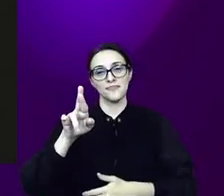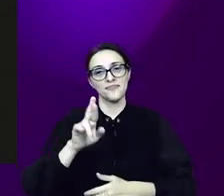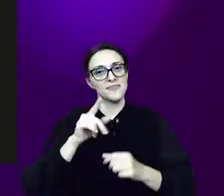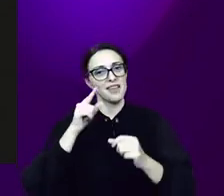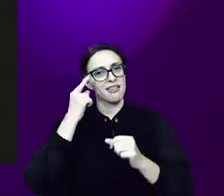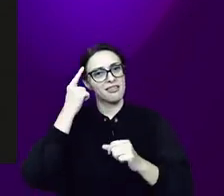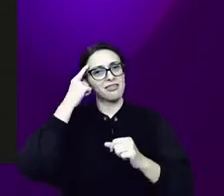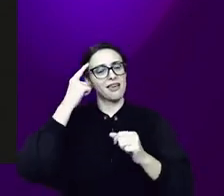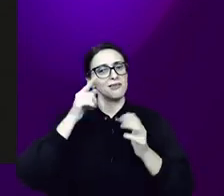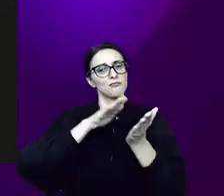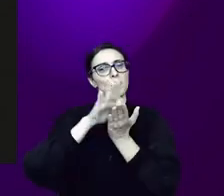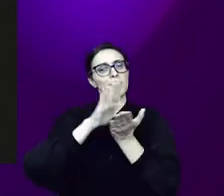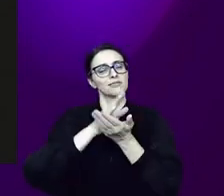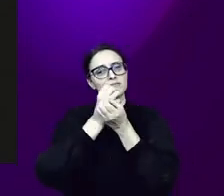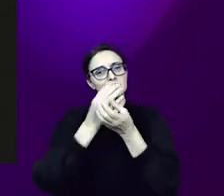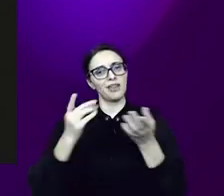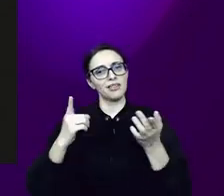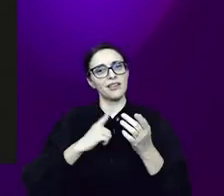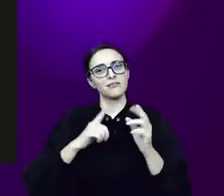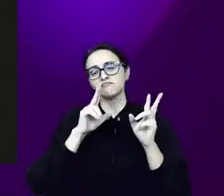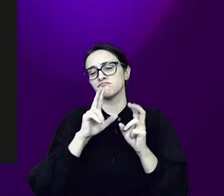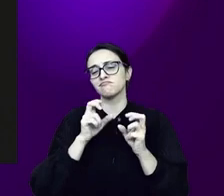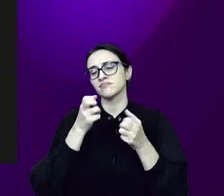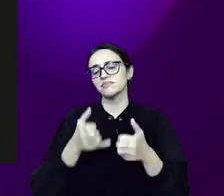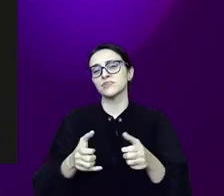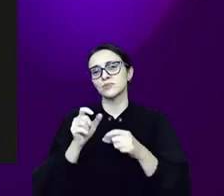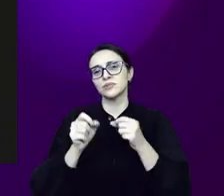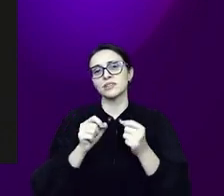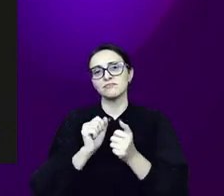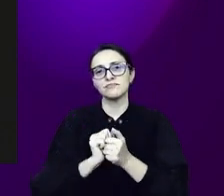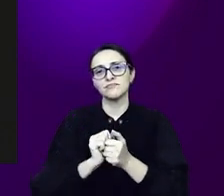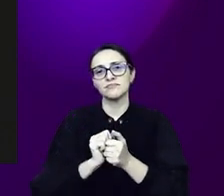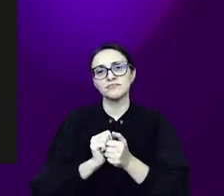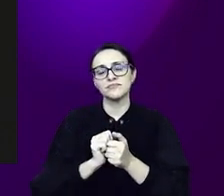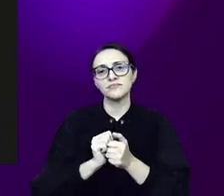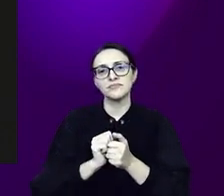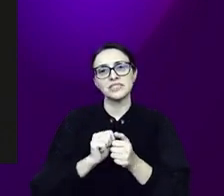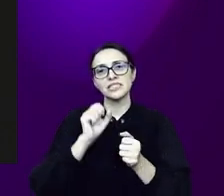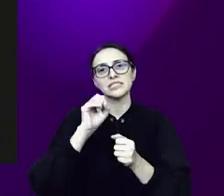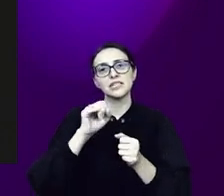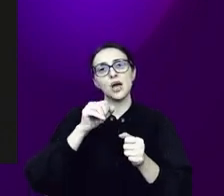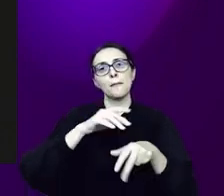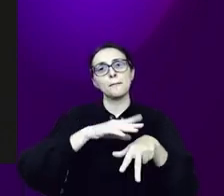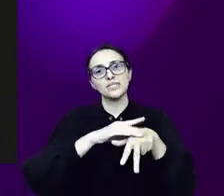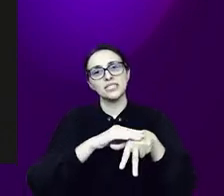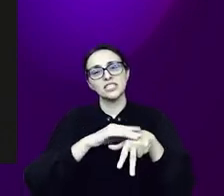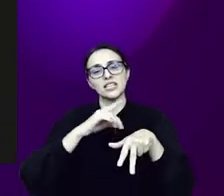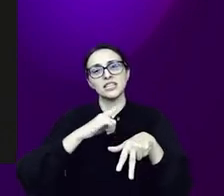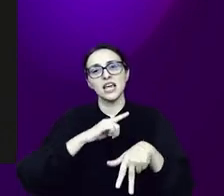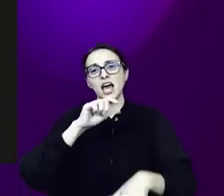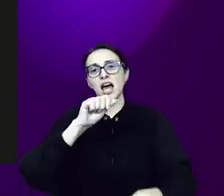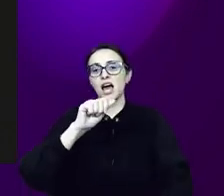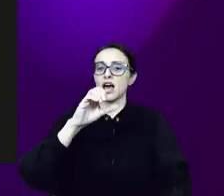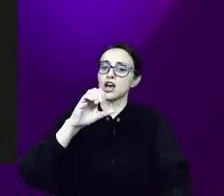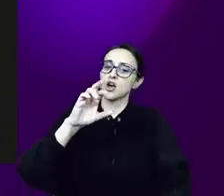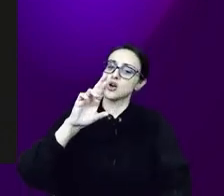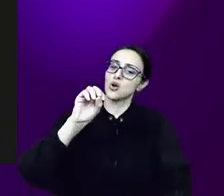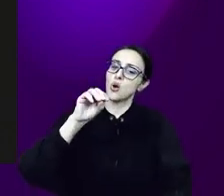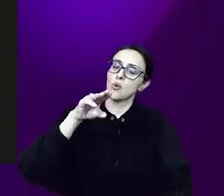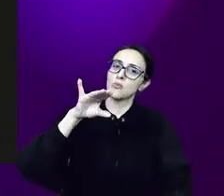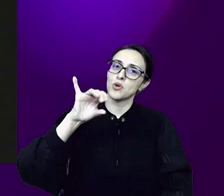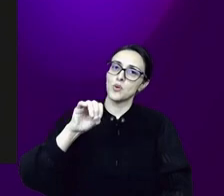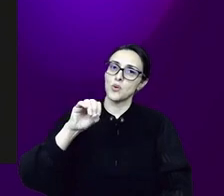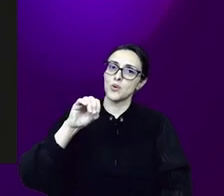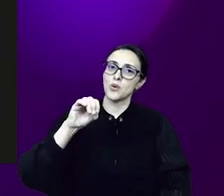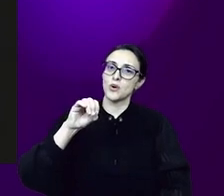tem algumas publicações a respeito, mas o que ele diz? Ele diz que quando o paciente tem um acrômio